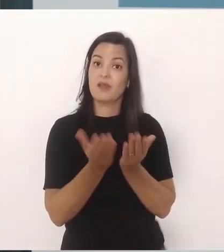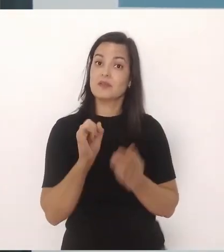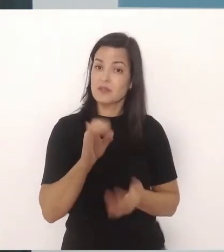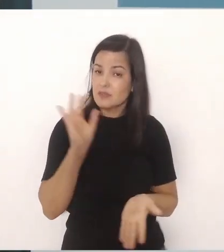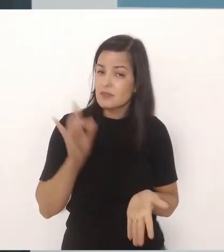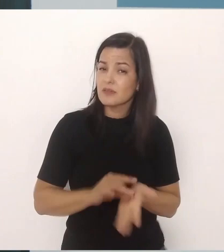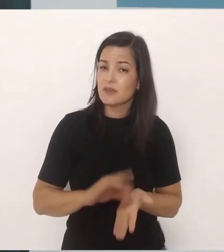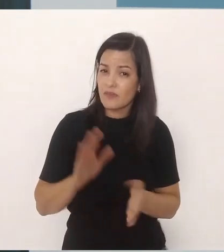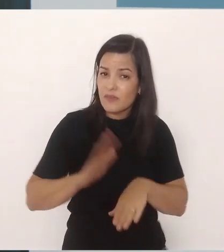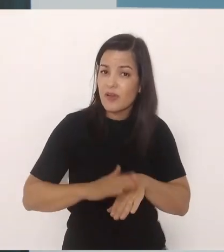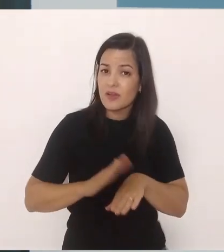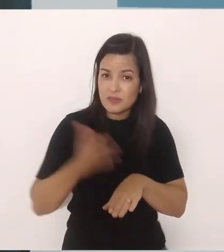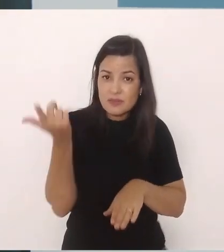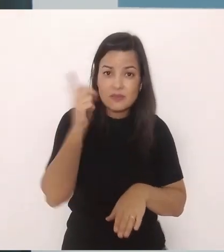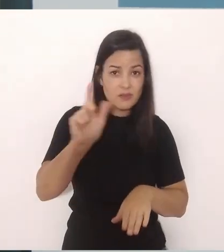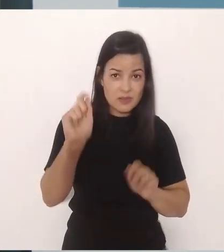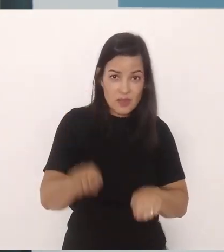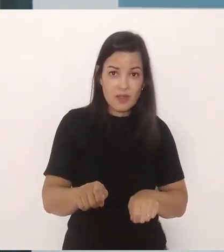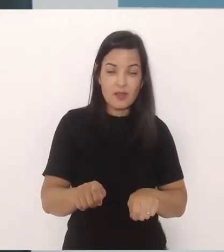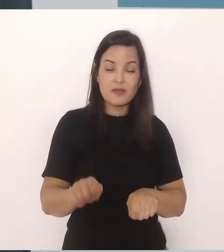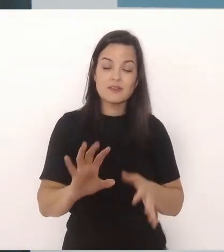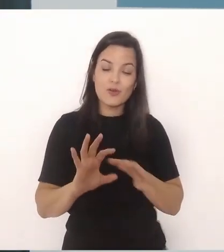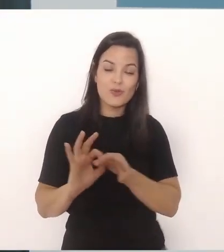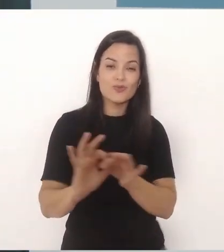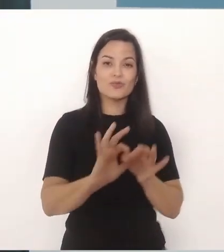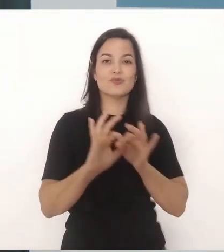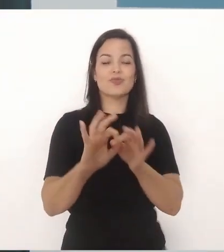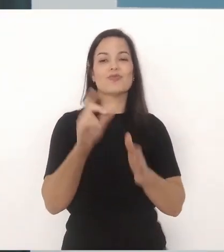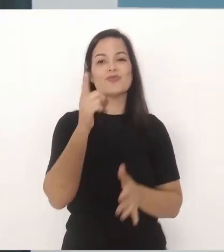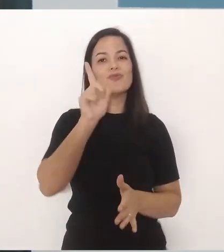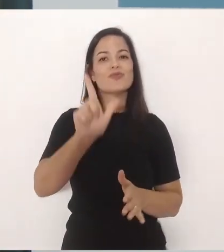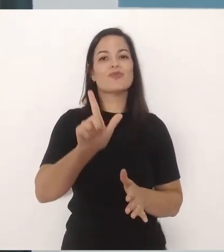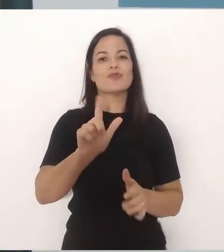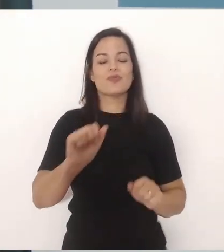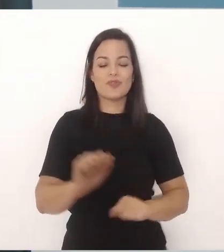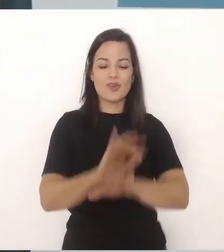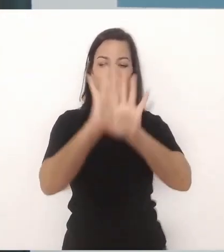se verdadeiramente praticarmos isso, vamos viver